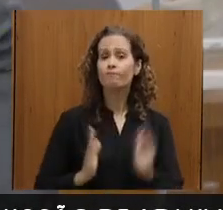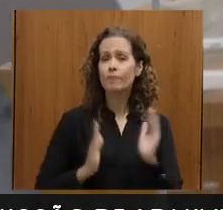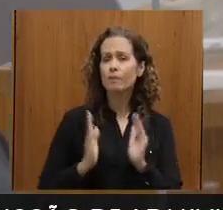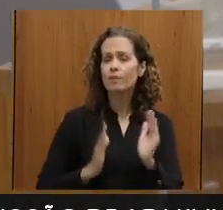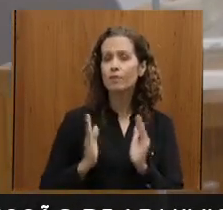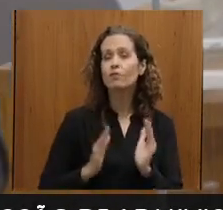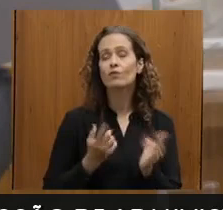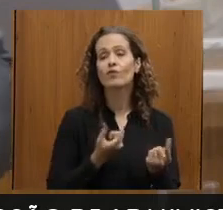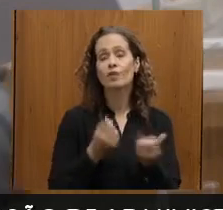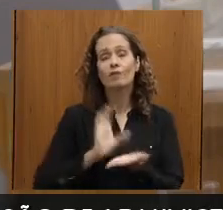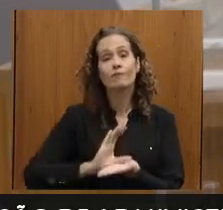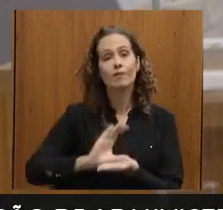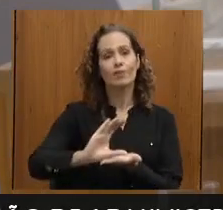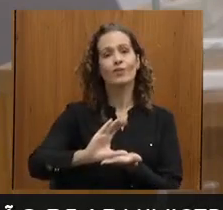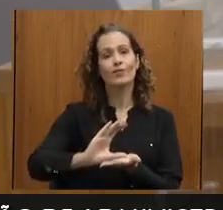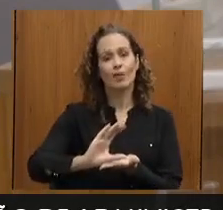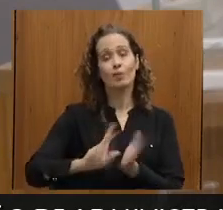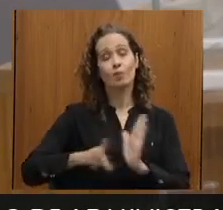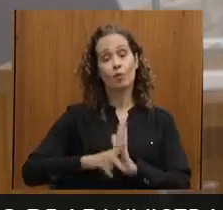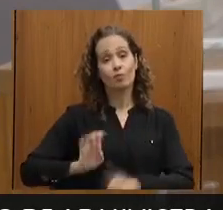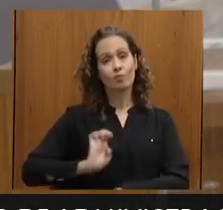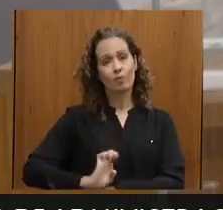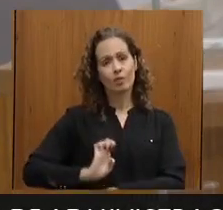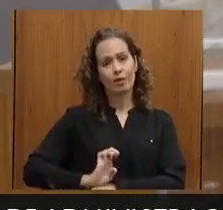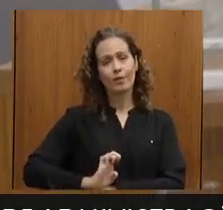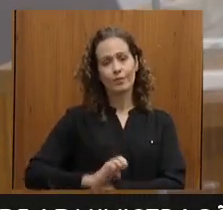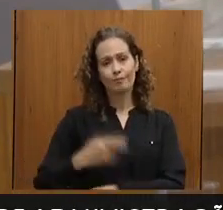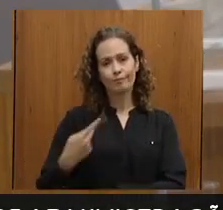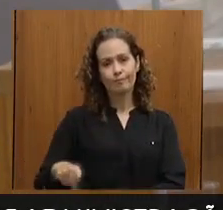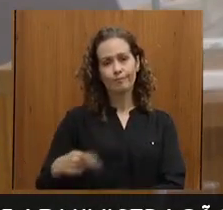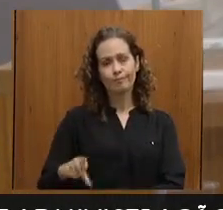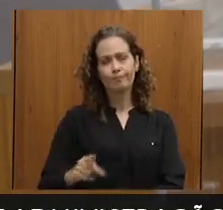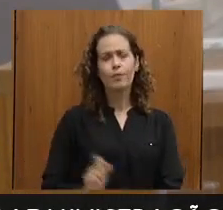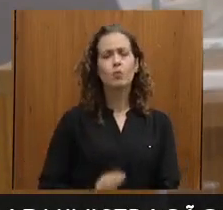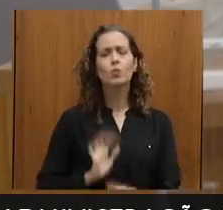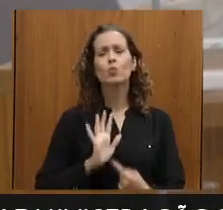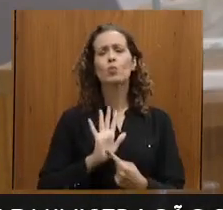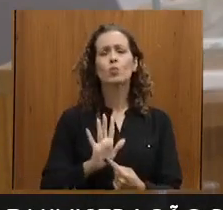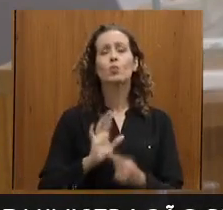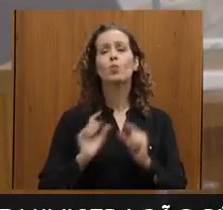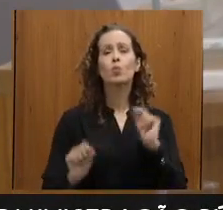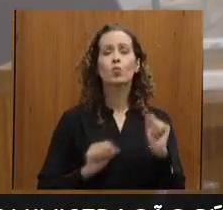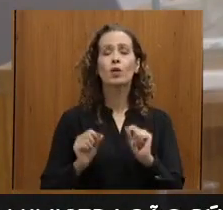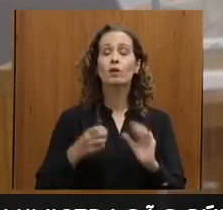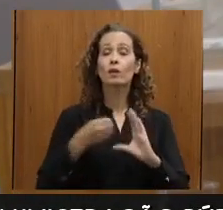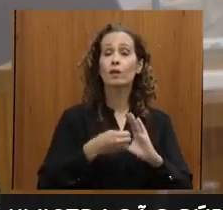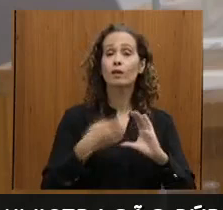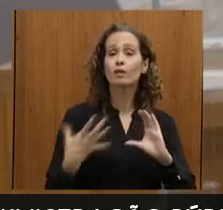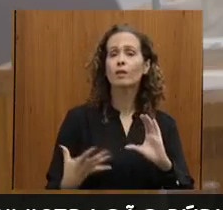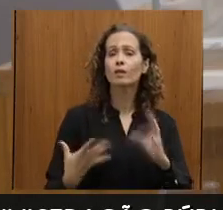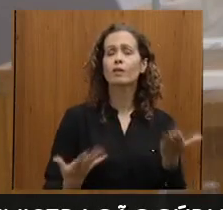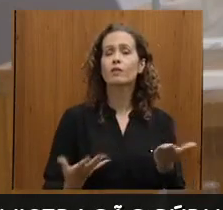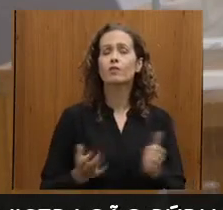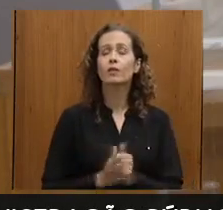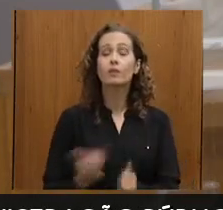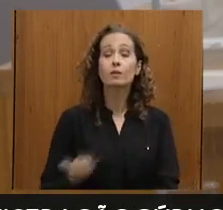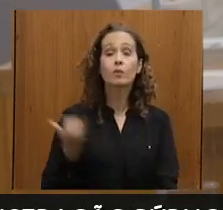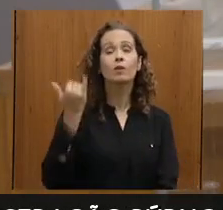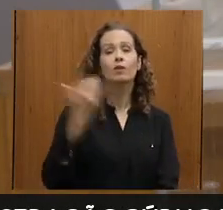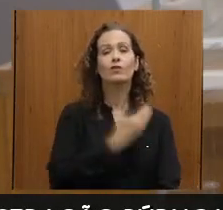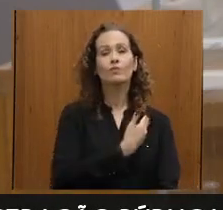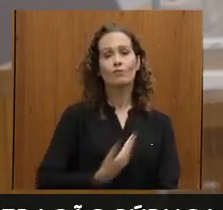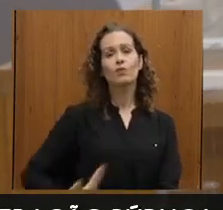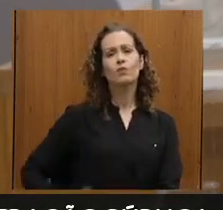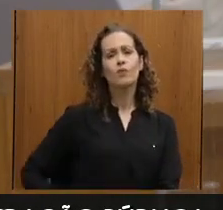bilhões de reais de investimento para o nosso Estado, o que comprova a característica irrefutável desse governo de